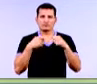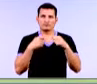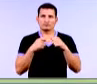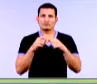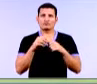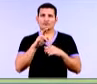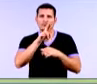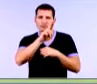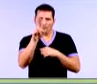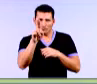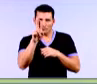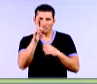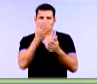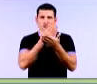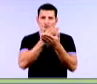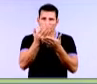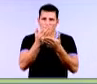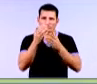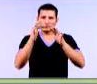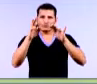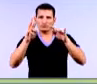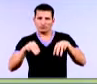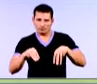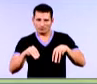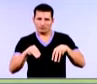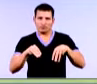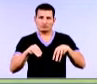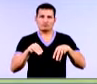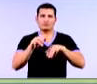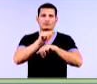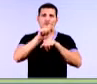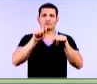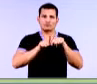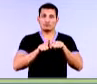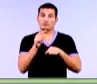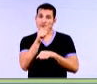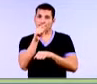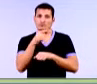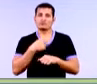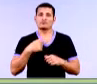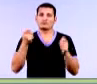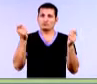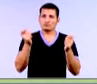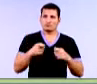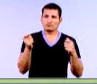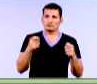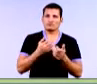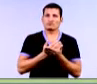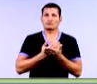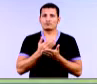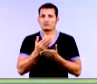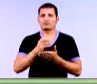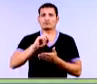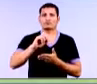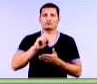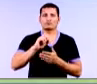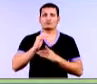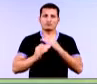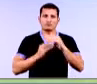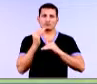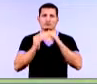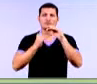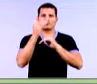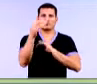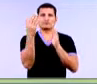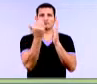de início e a delimitação de fim de um algoritmo. Com isso, é possível iniciar o desenvolvimento de um